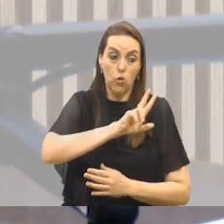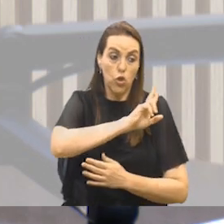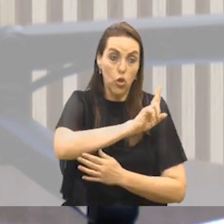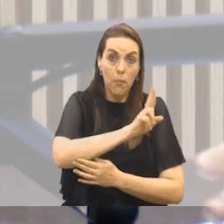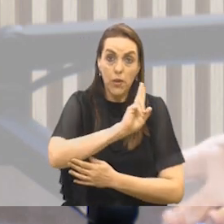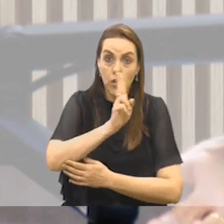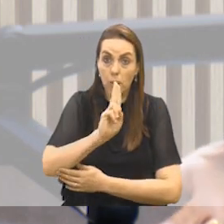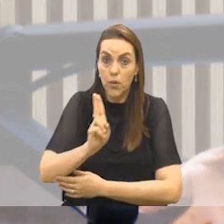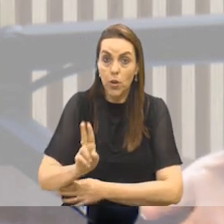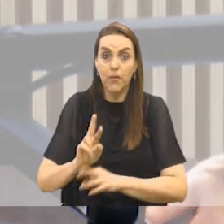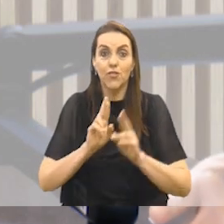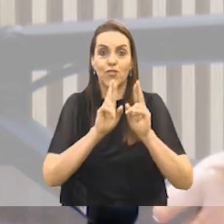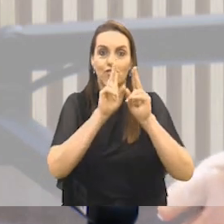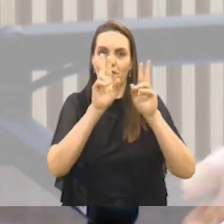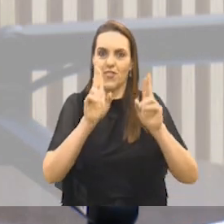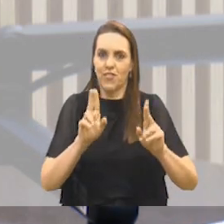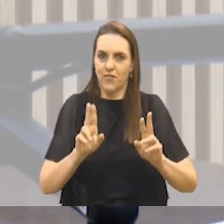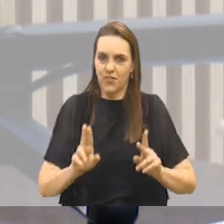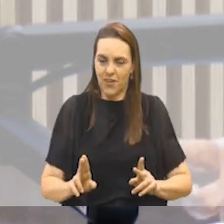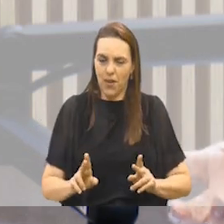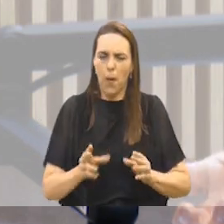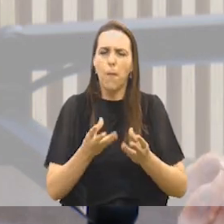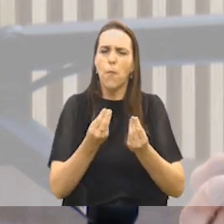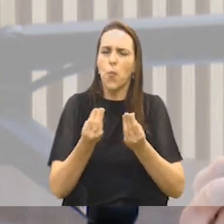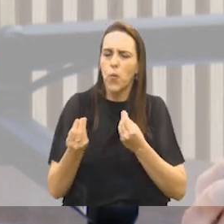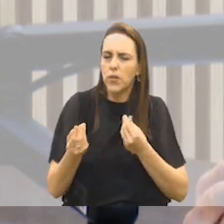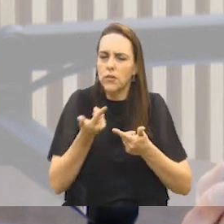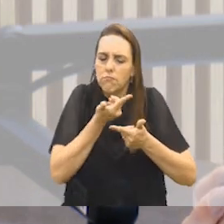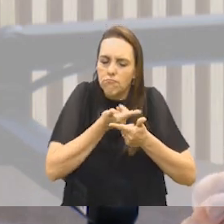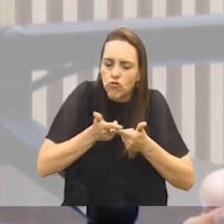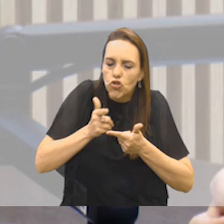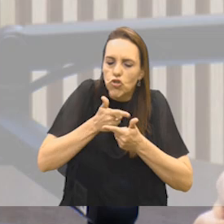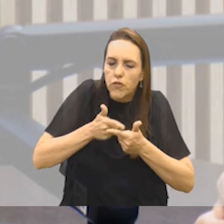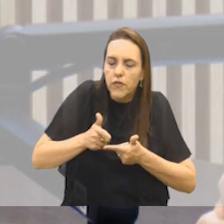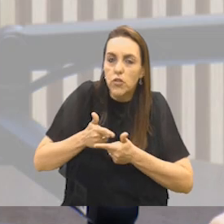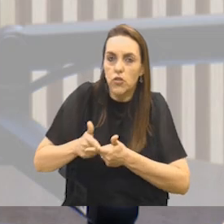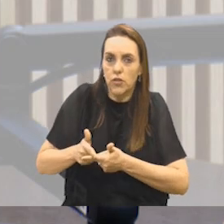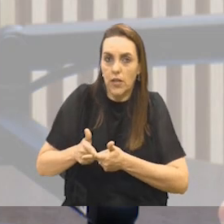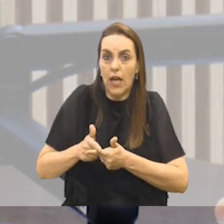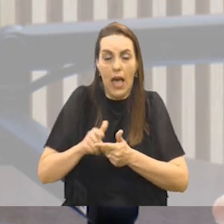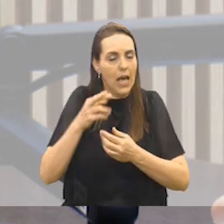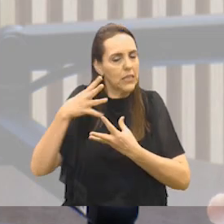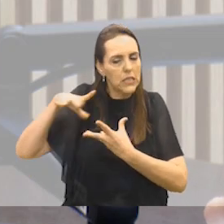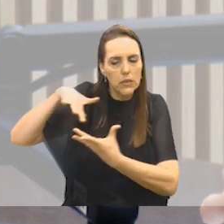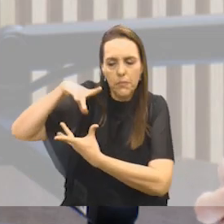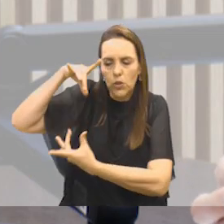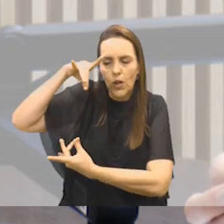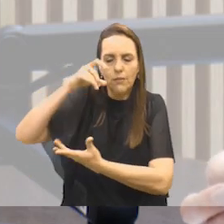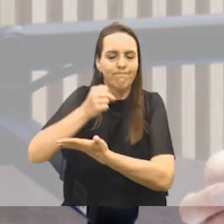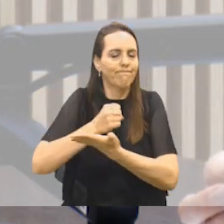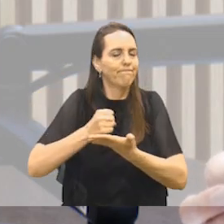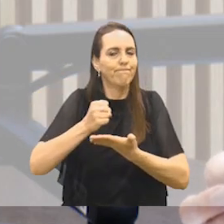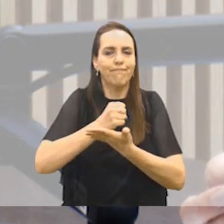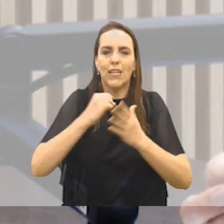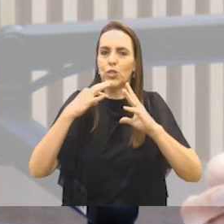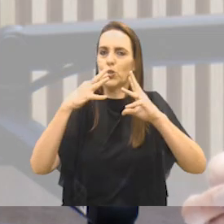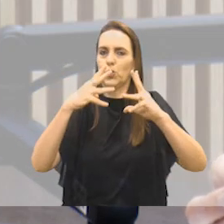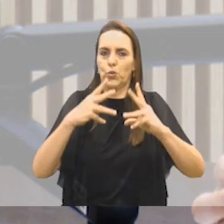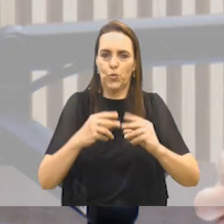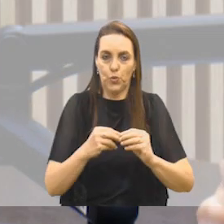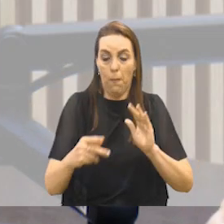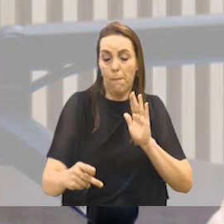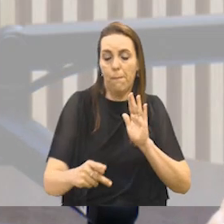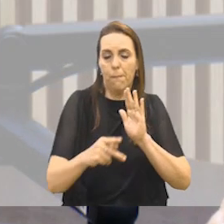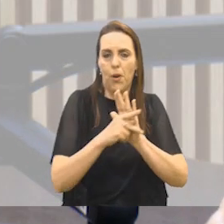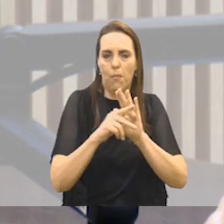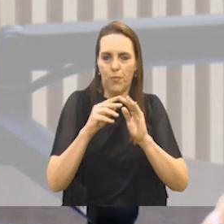religiões é que eles tomam nomes diferentes. Por isso que muitas vezes tem essa divisão. Mas a espiritualidade é a base de tudo.